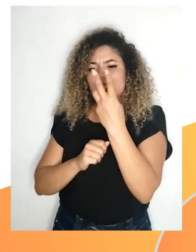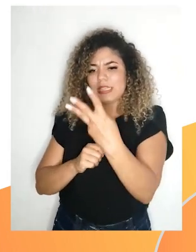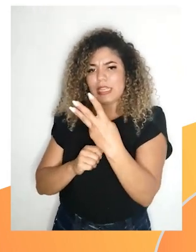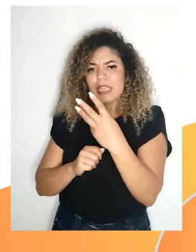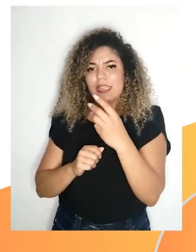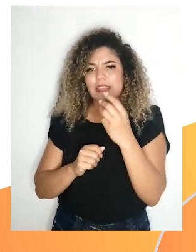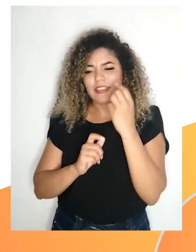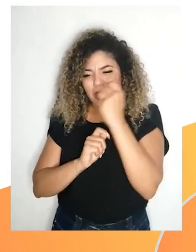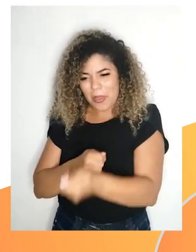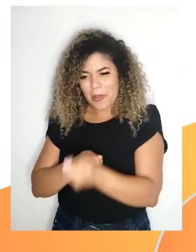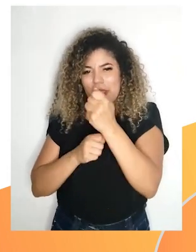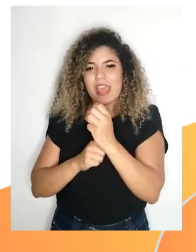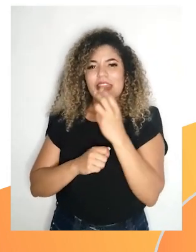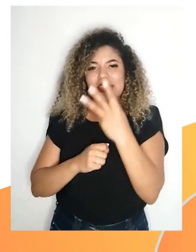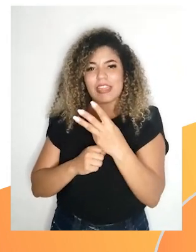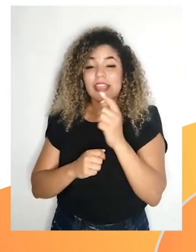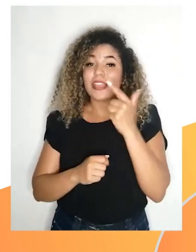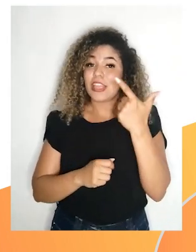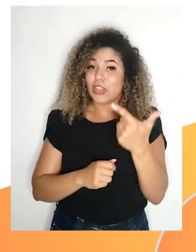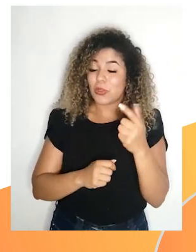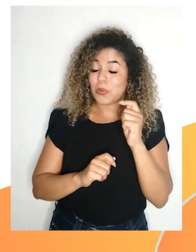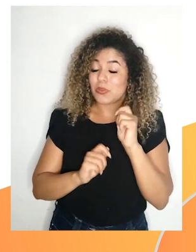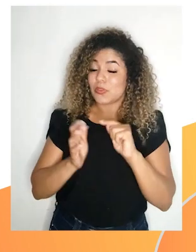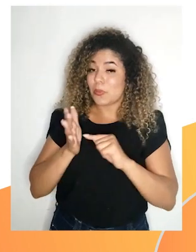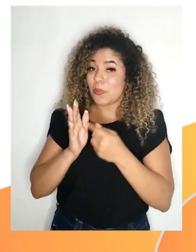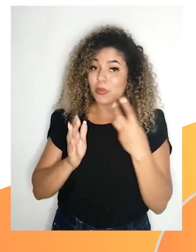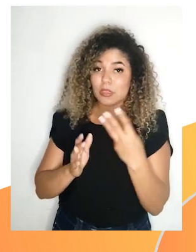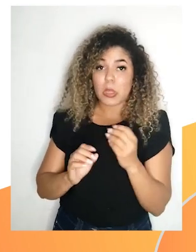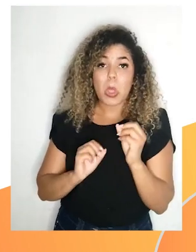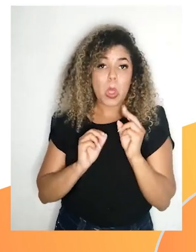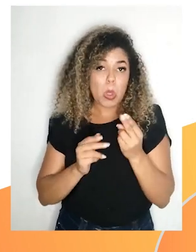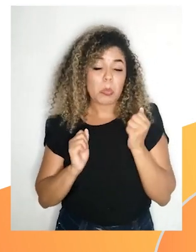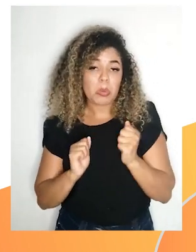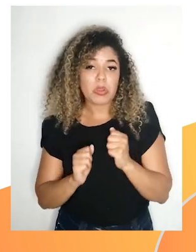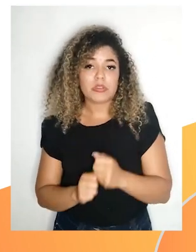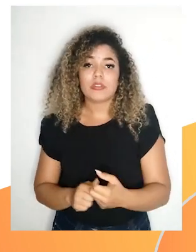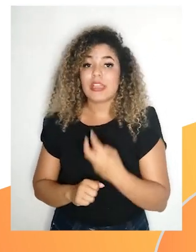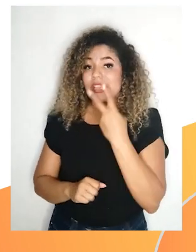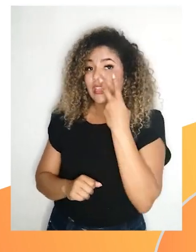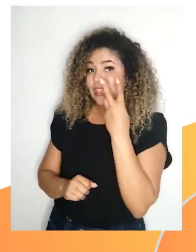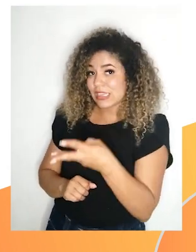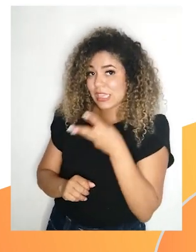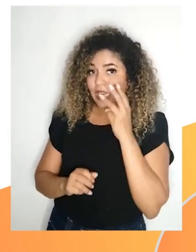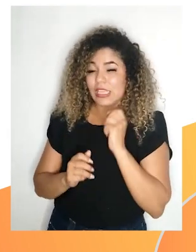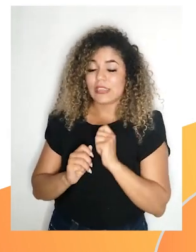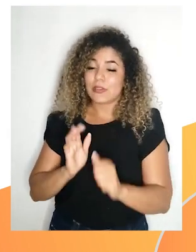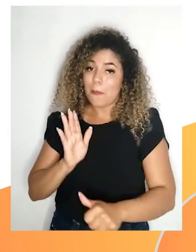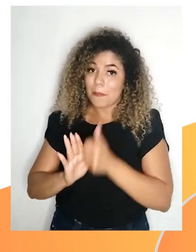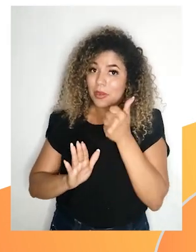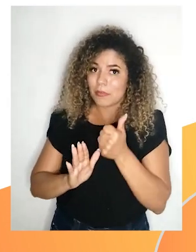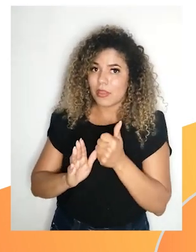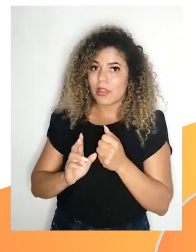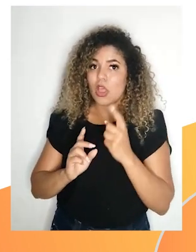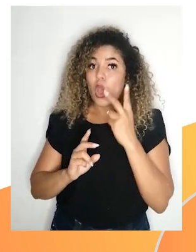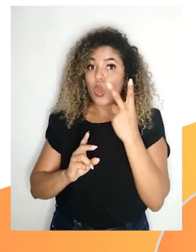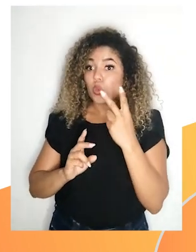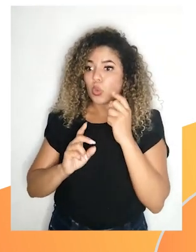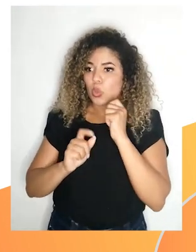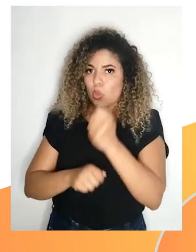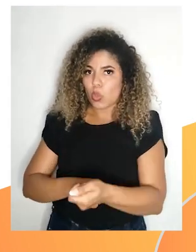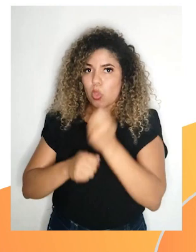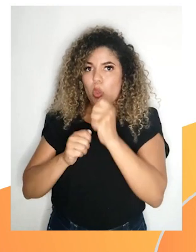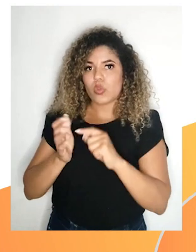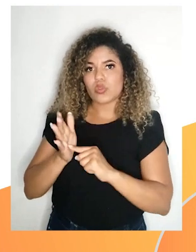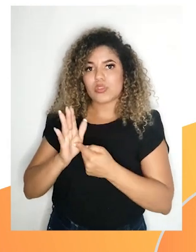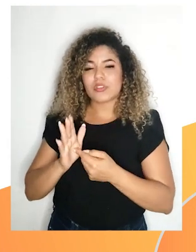3 no segundo e 2 pontos no terceiro. Ou pode fazer assim também, 3 no primeiro, 2 no